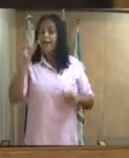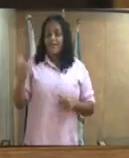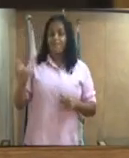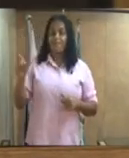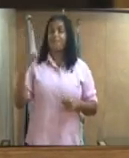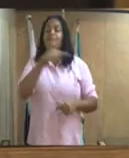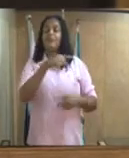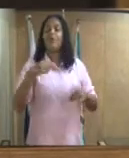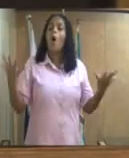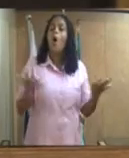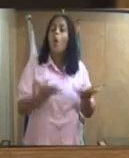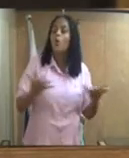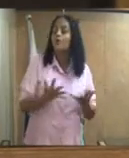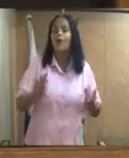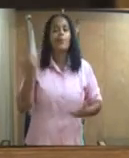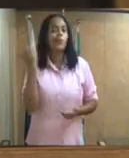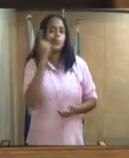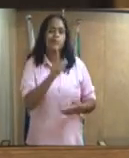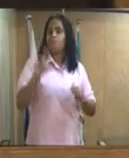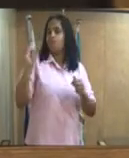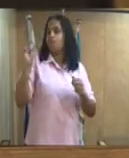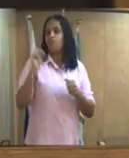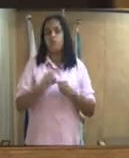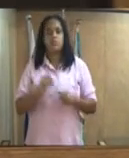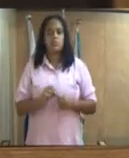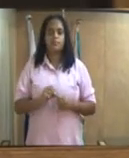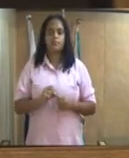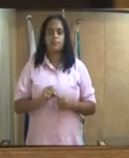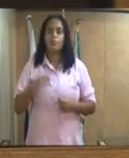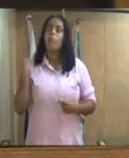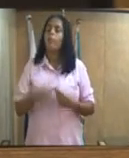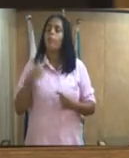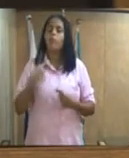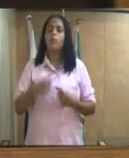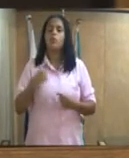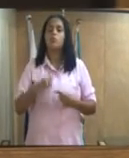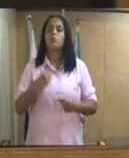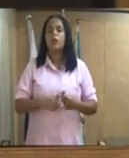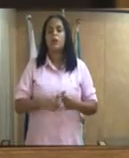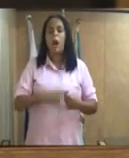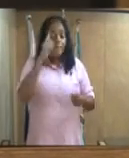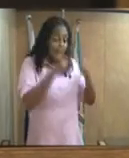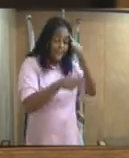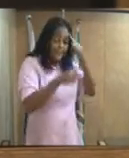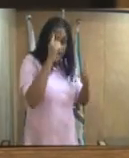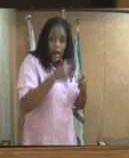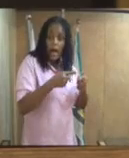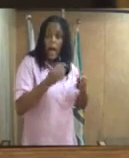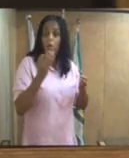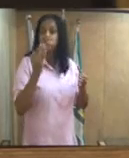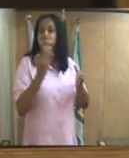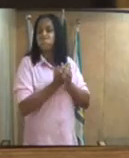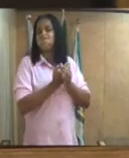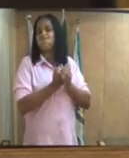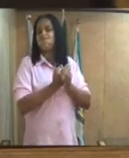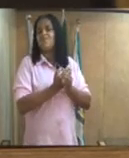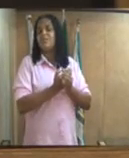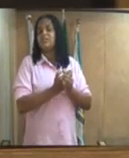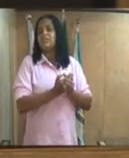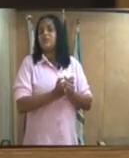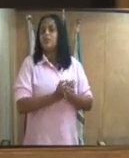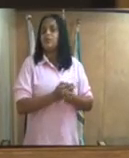e que hoje ele não consegue fazer isso por conta de uma demanda judicial. Então essa CPI,